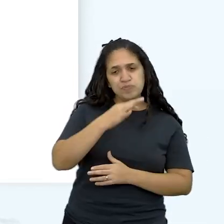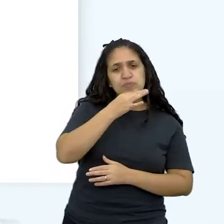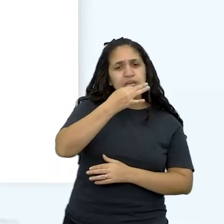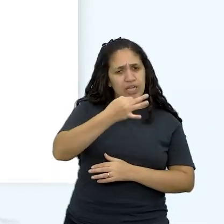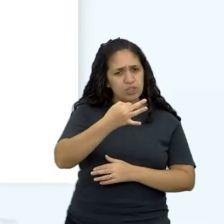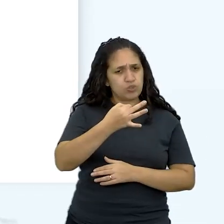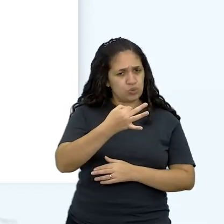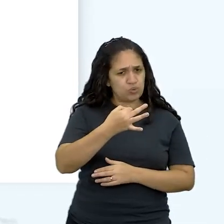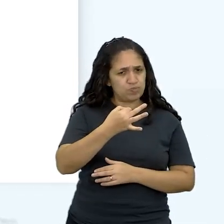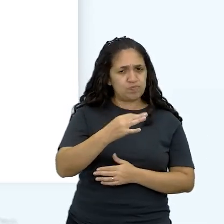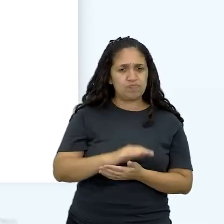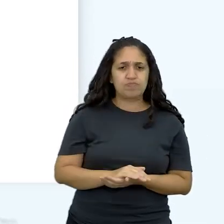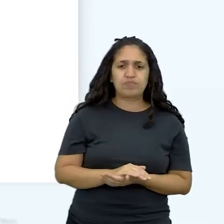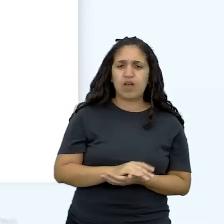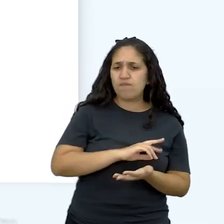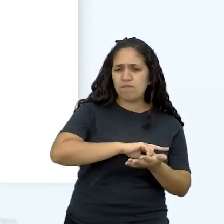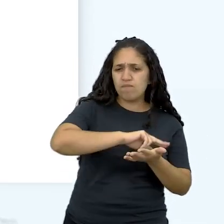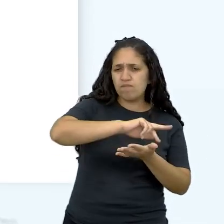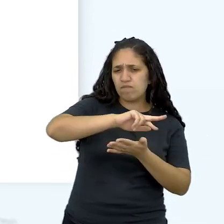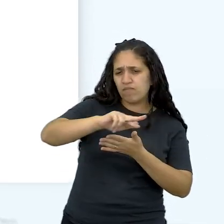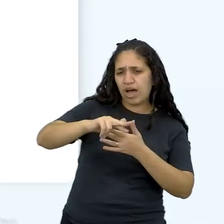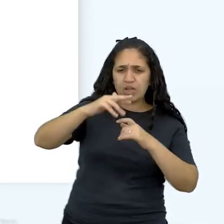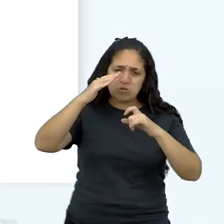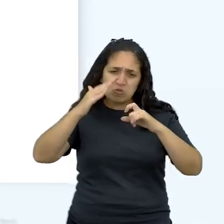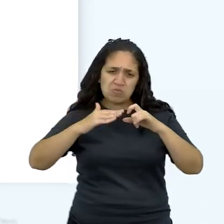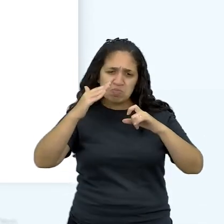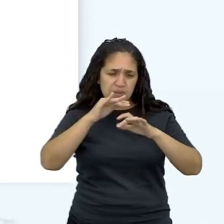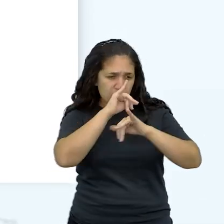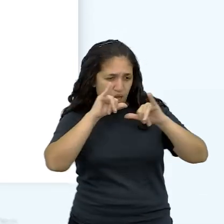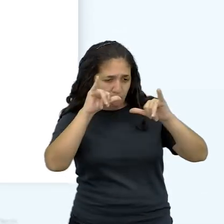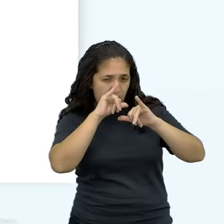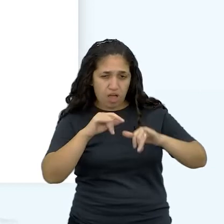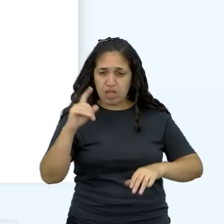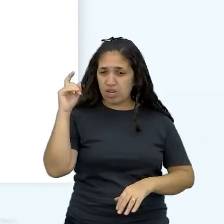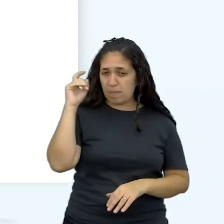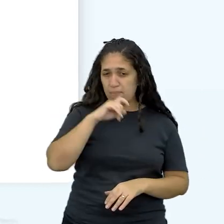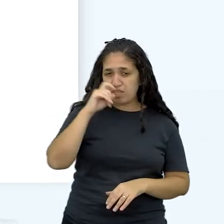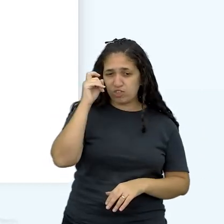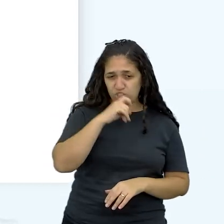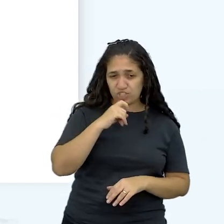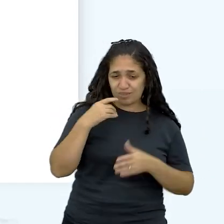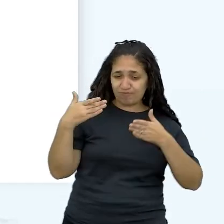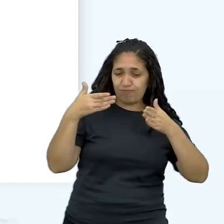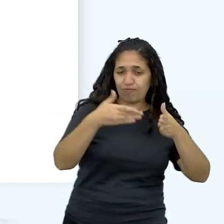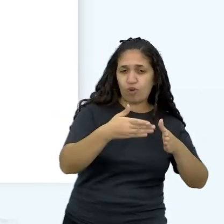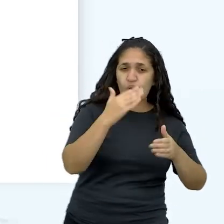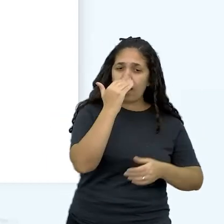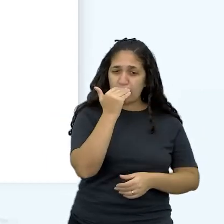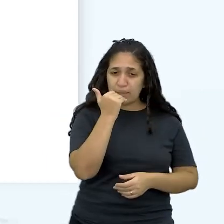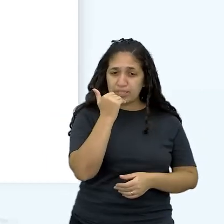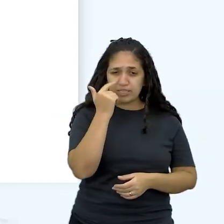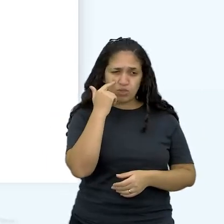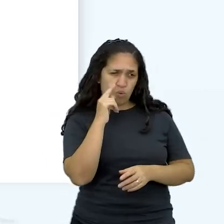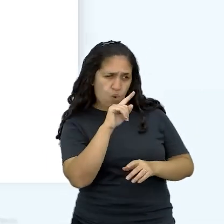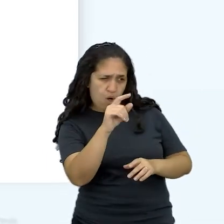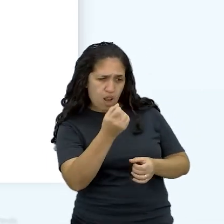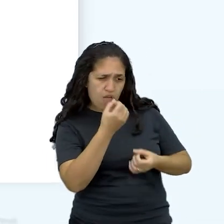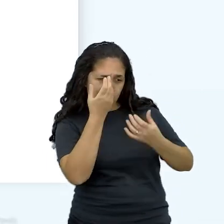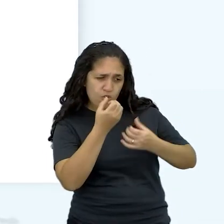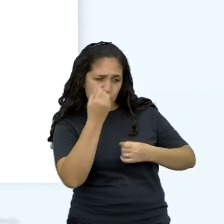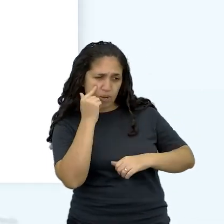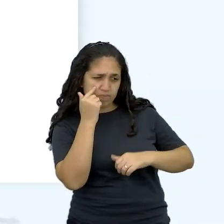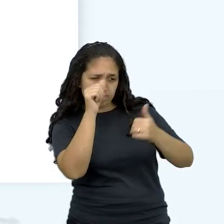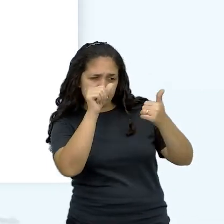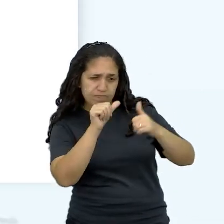crítico. Existem muitos mitos e publicidade enganosa em torno da alimentação. Avalie as informações que chegam até